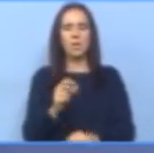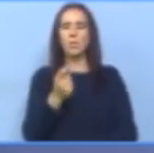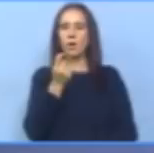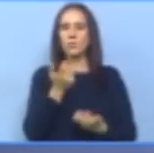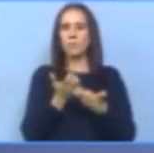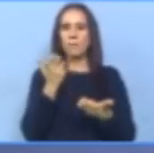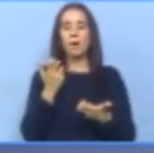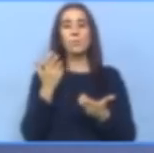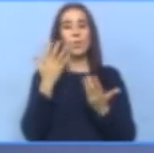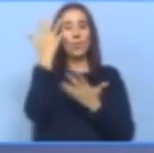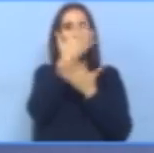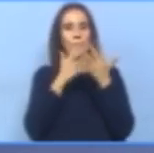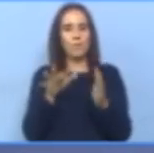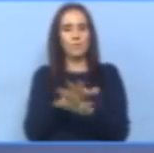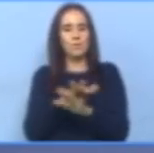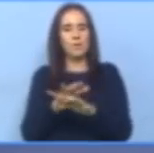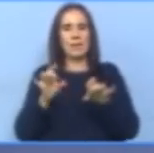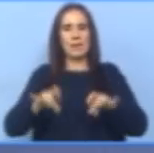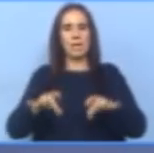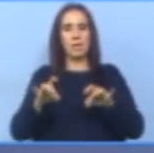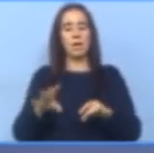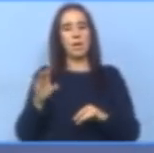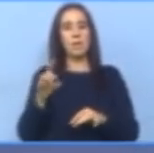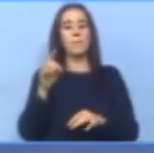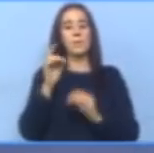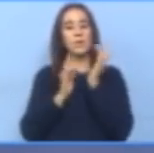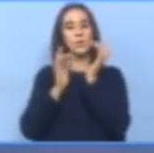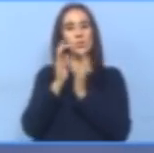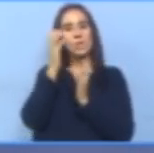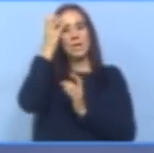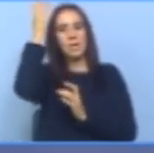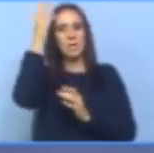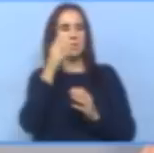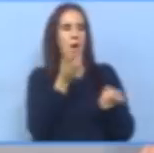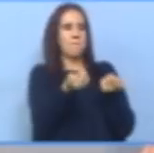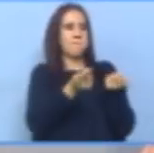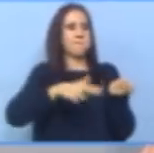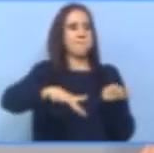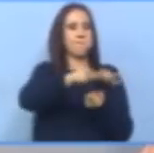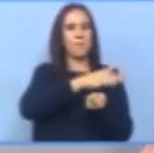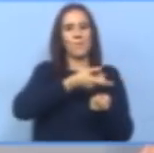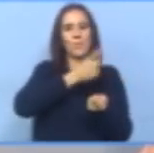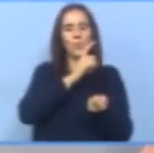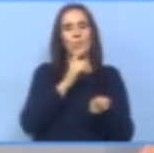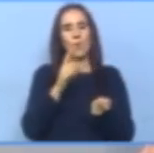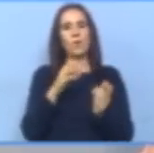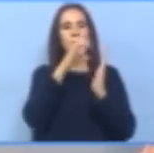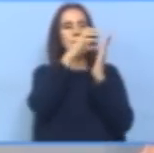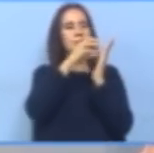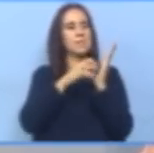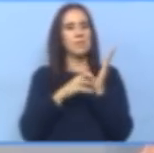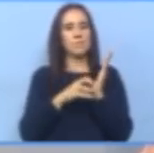evitar as confusões, é que efetivamente a realeza de Jesus não tem nada a ver com monarquia, não tem nada a ver hoje em dia com os símbolos